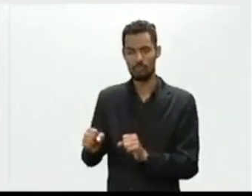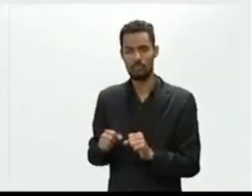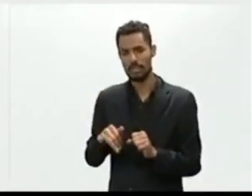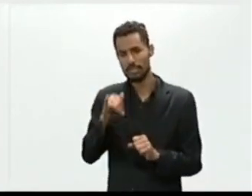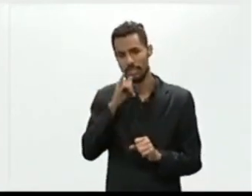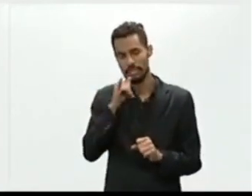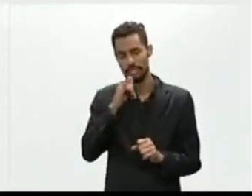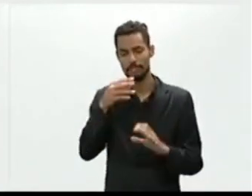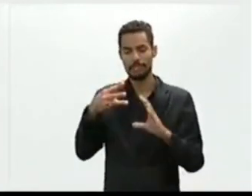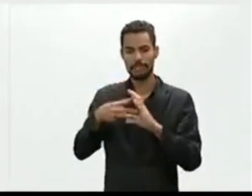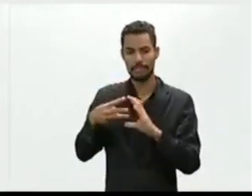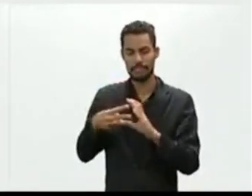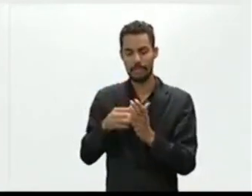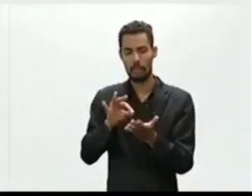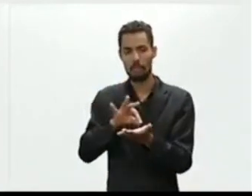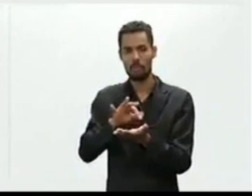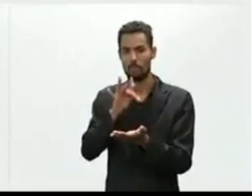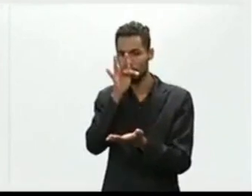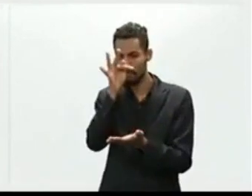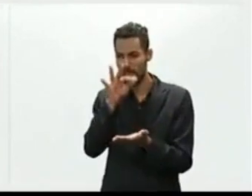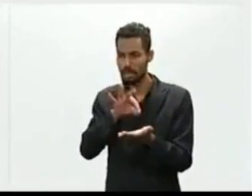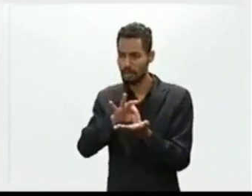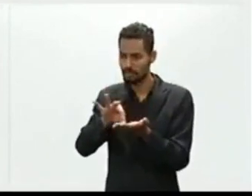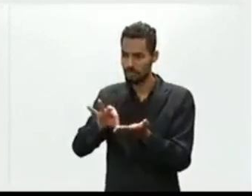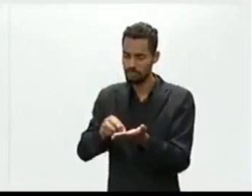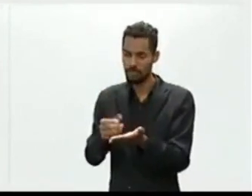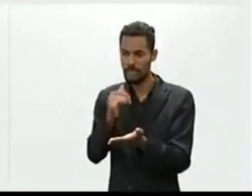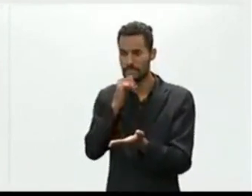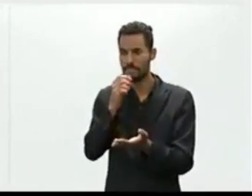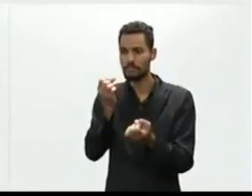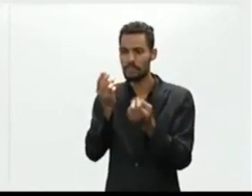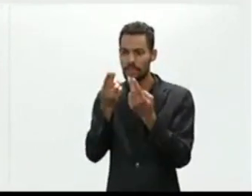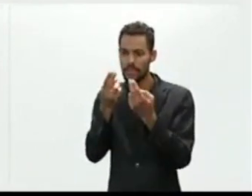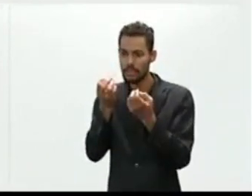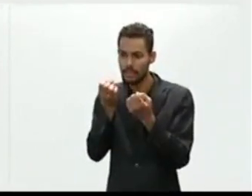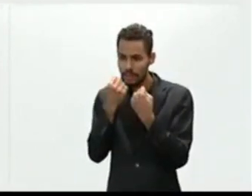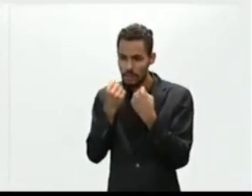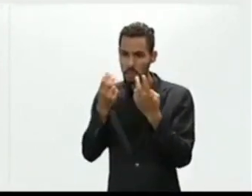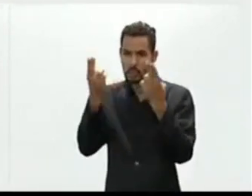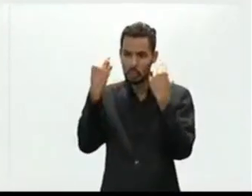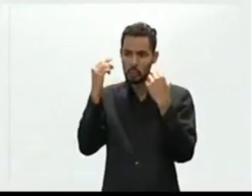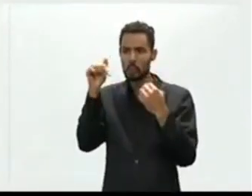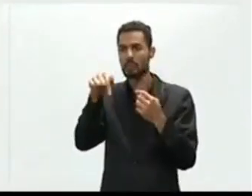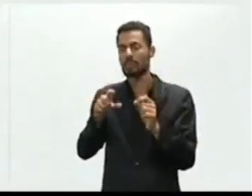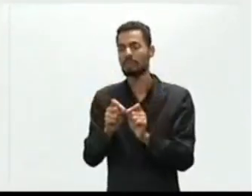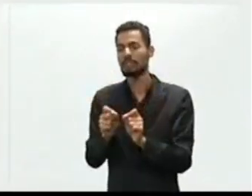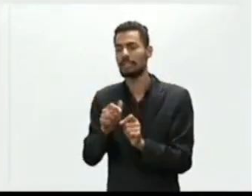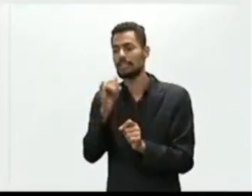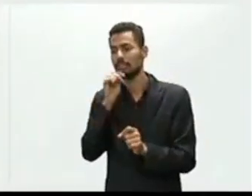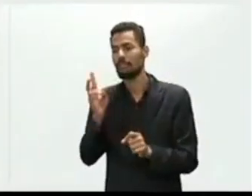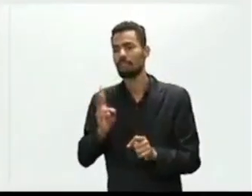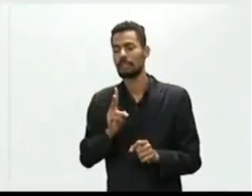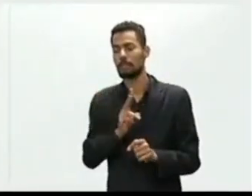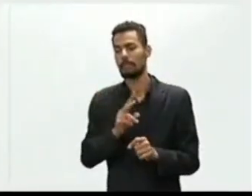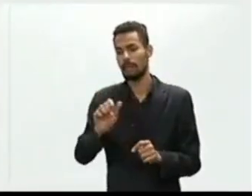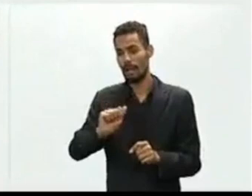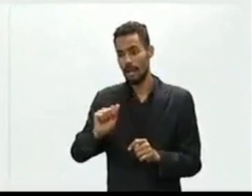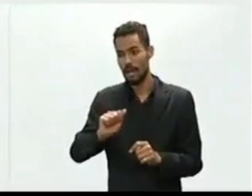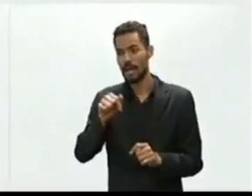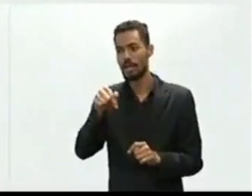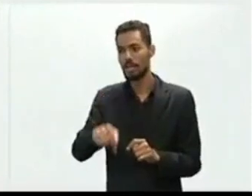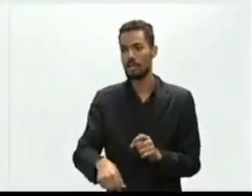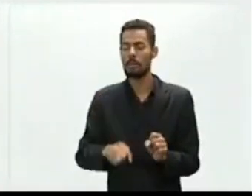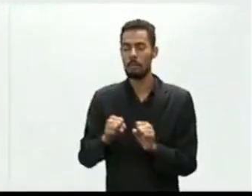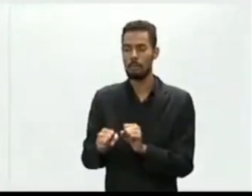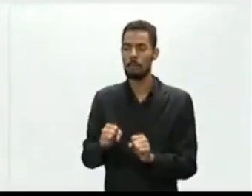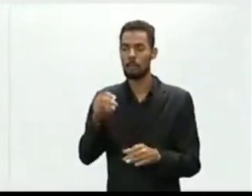exemplo, numa célula de planta, eu quero que a cenoura produza, sei lá, vitamina A, e aí eu posso colocar